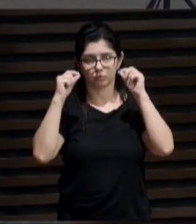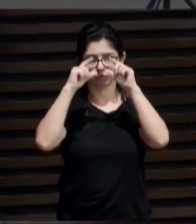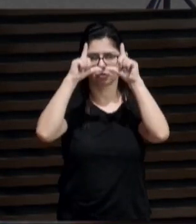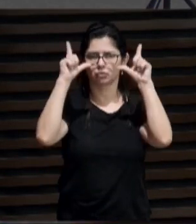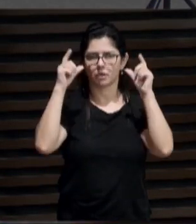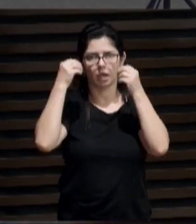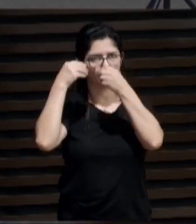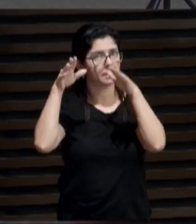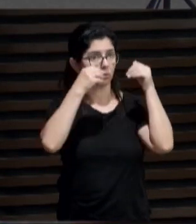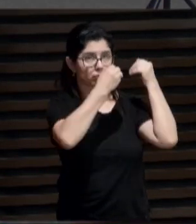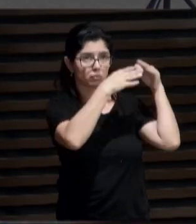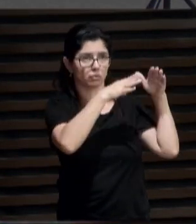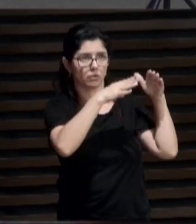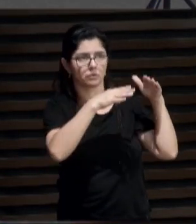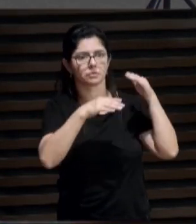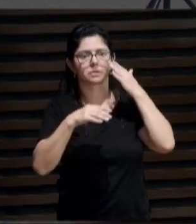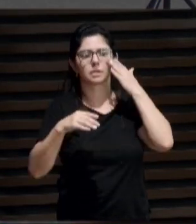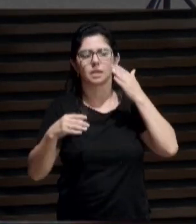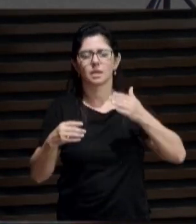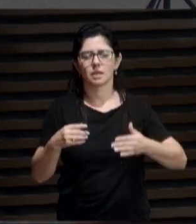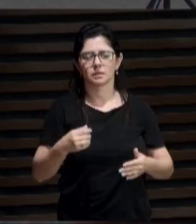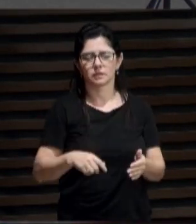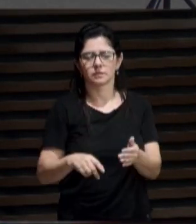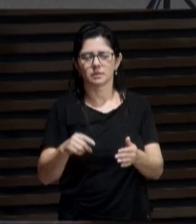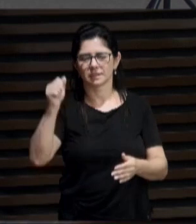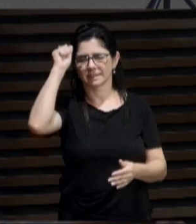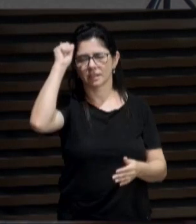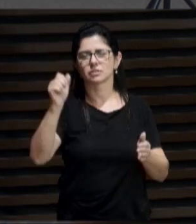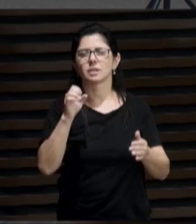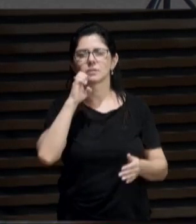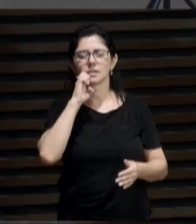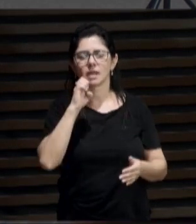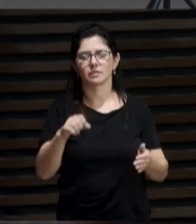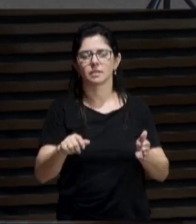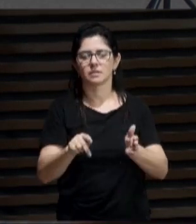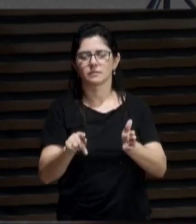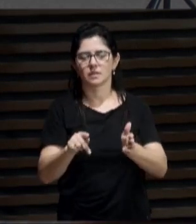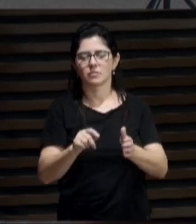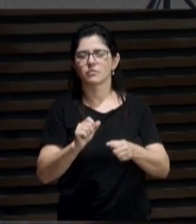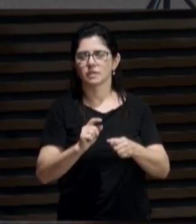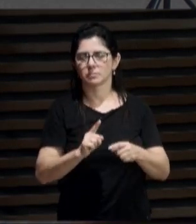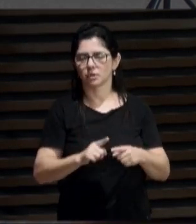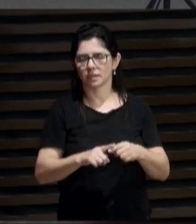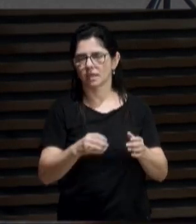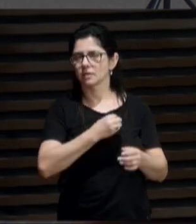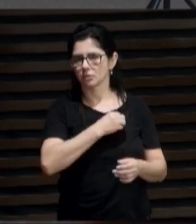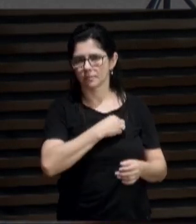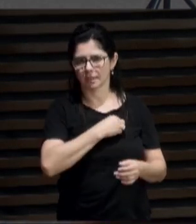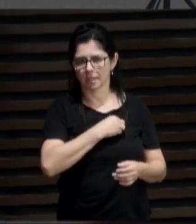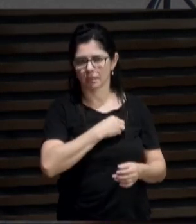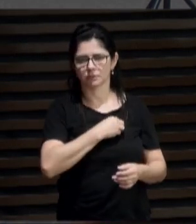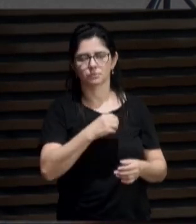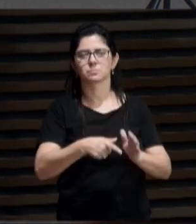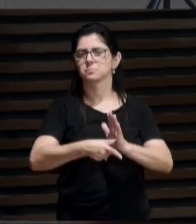que pecaram contra Deus porque eles quiseram fazer a sua própria vontade, rejeitaram a vontade de Deus e rejeitaram a